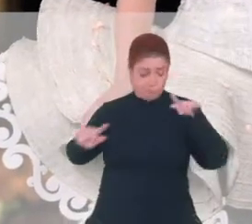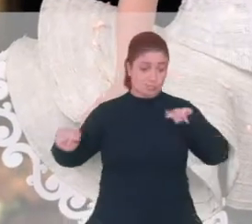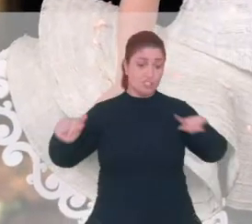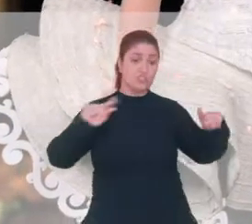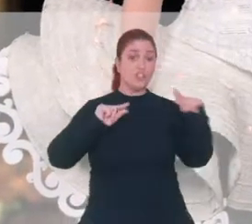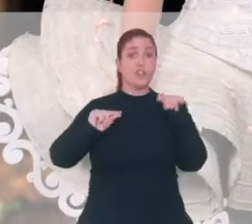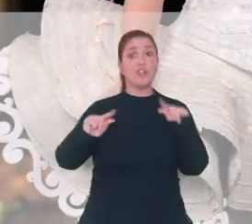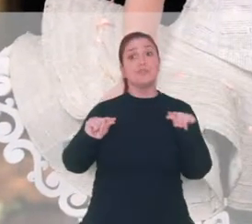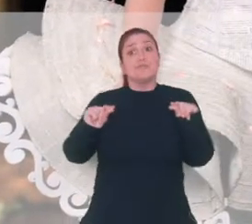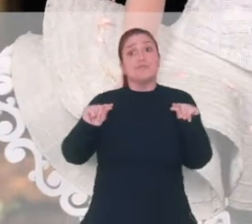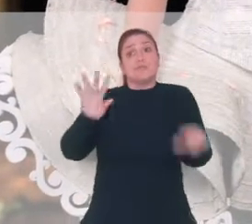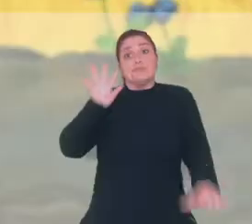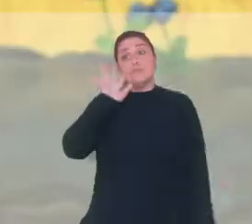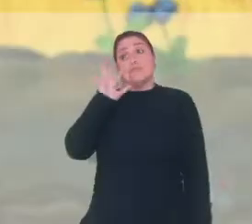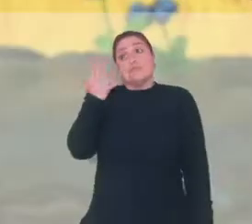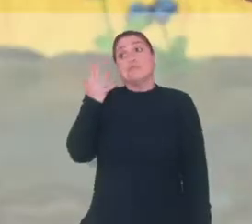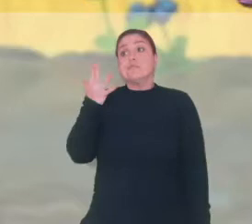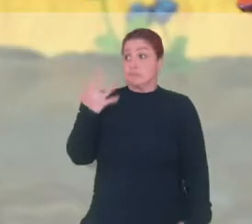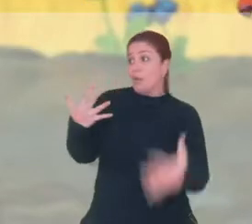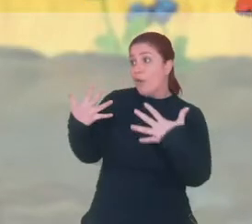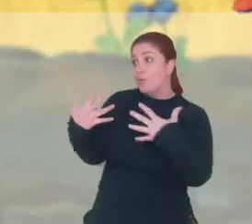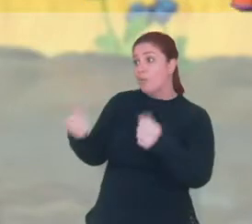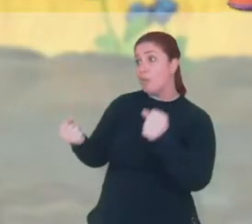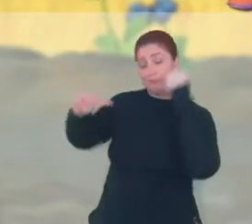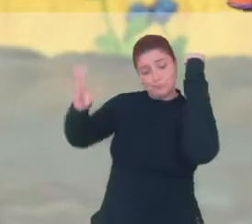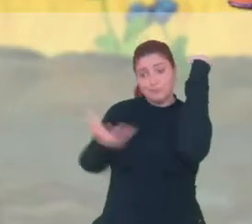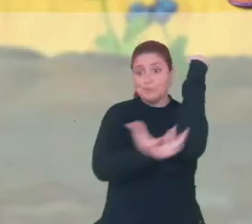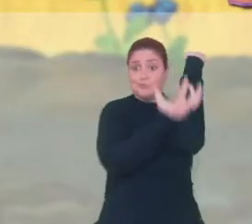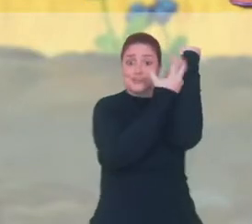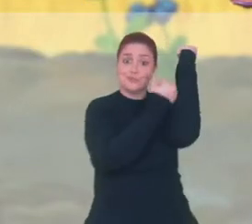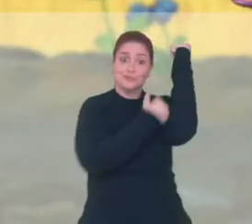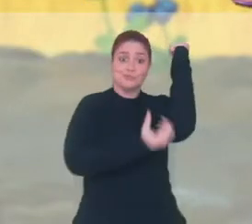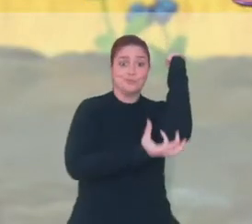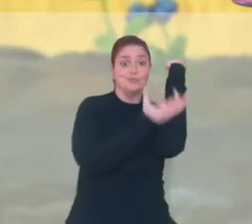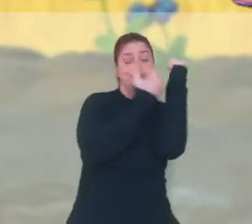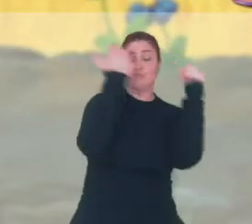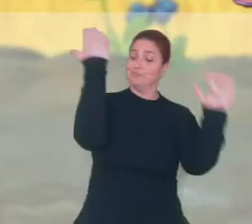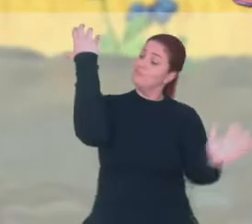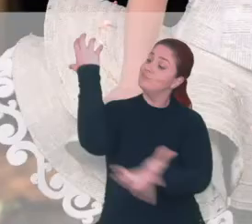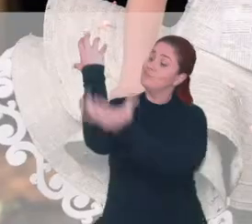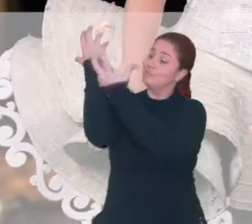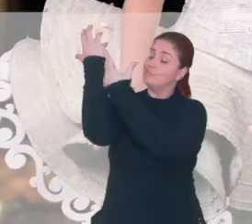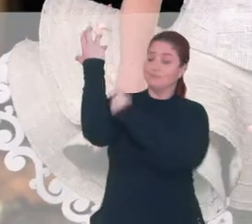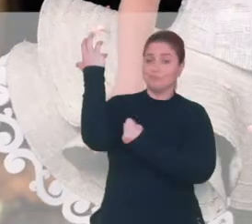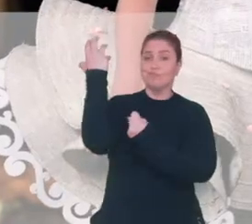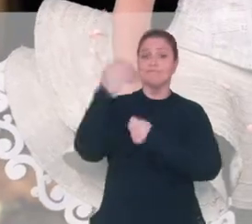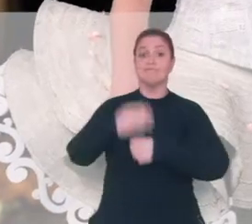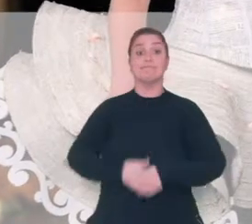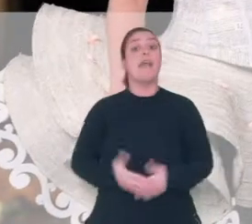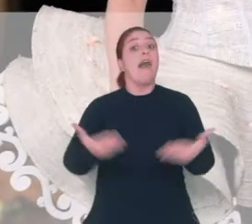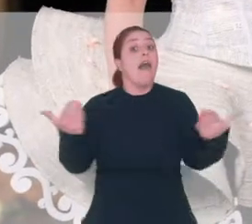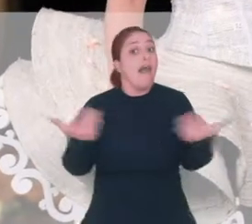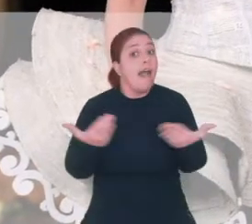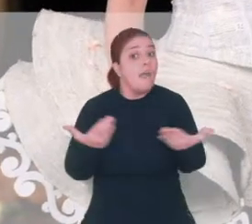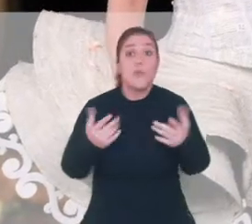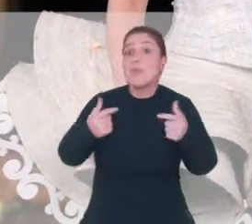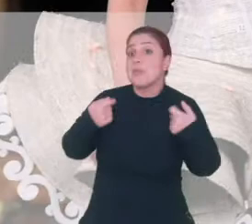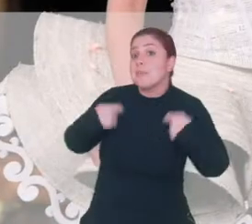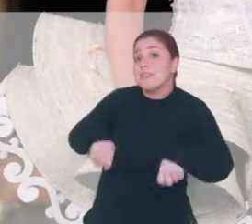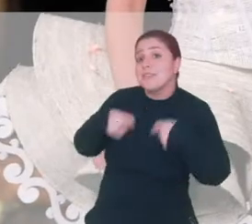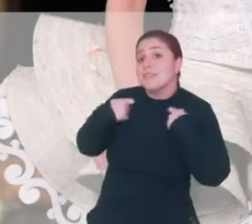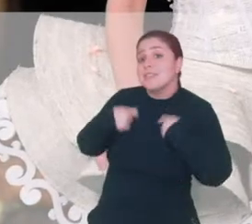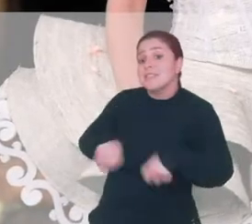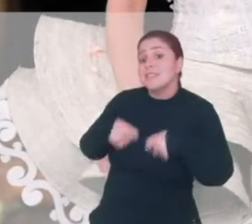pintinhos decidiram. Colhemos nós então. Agora era preciso